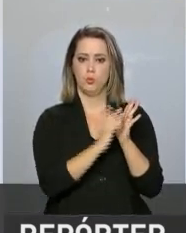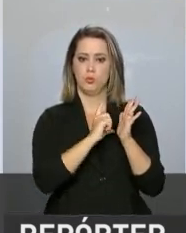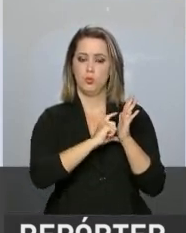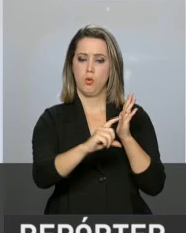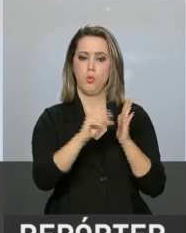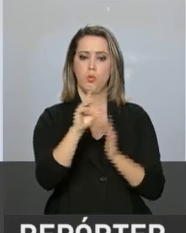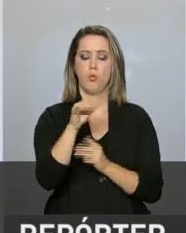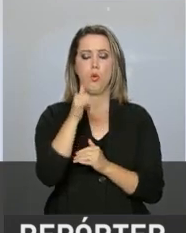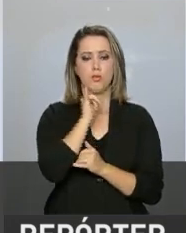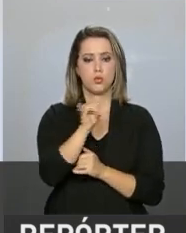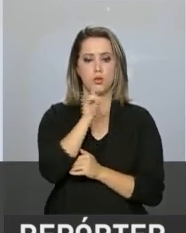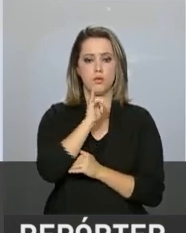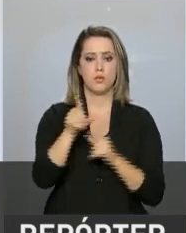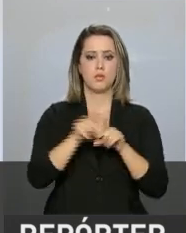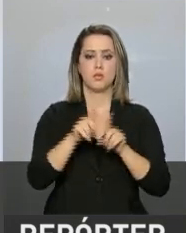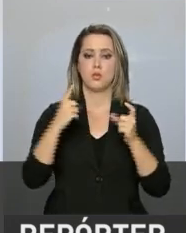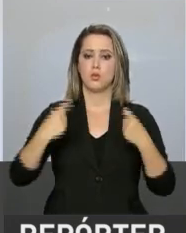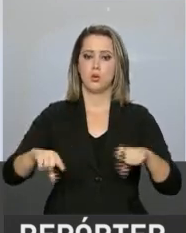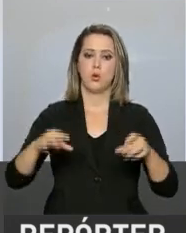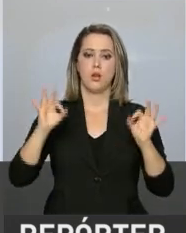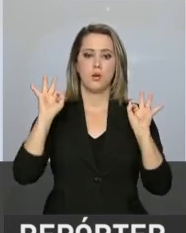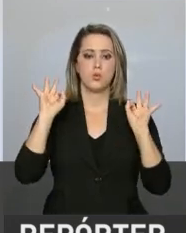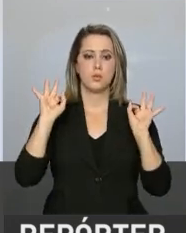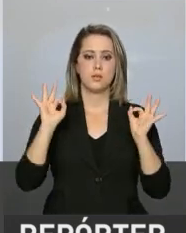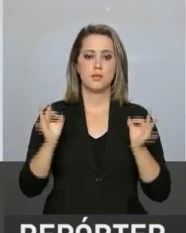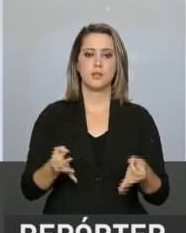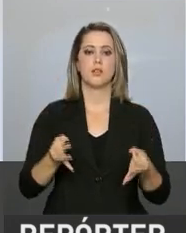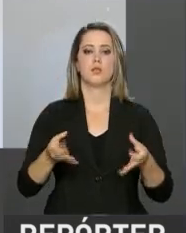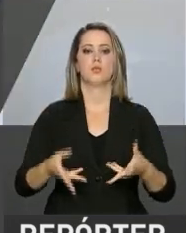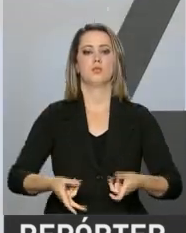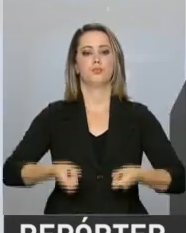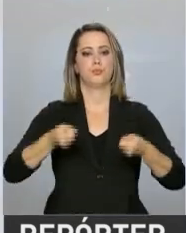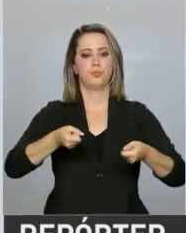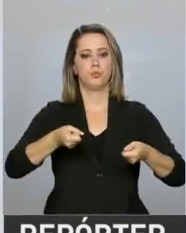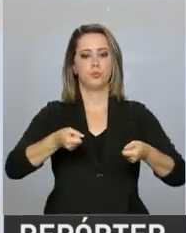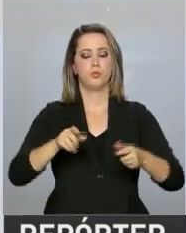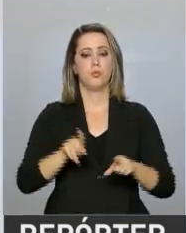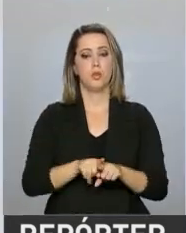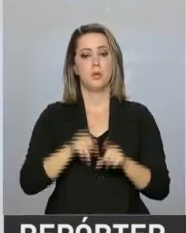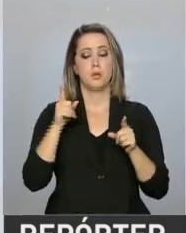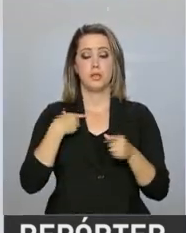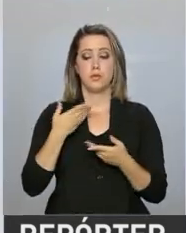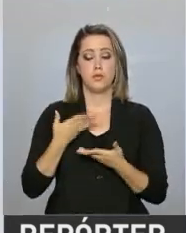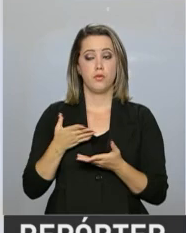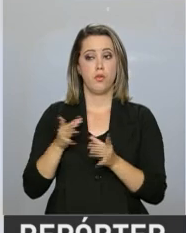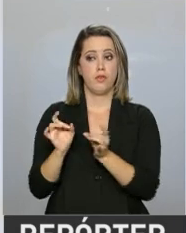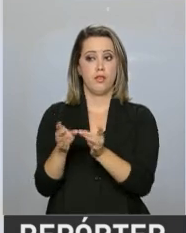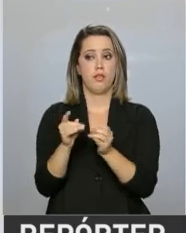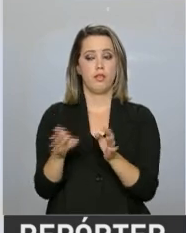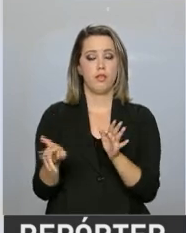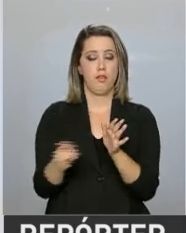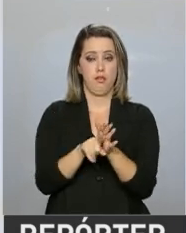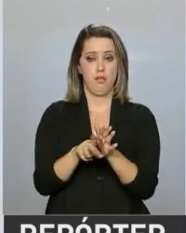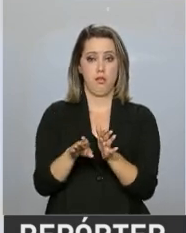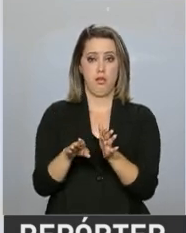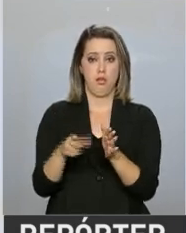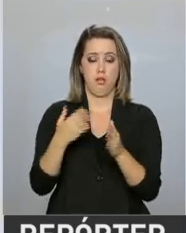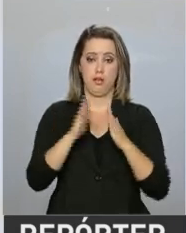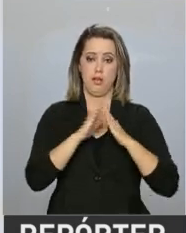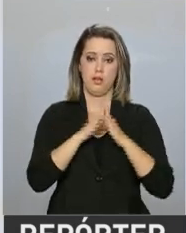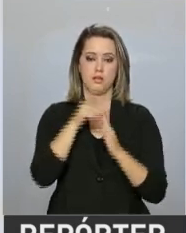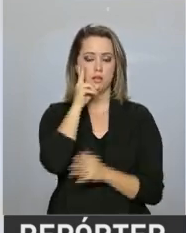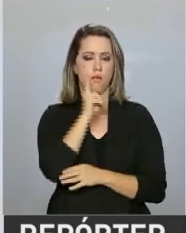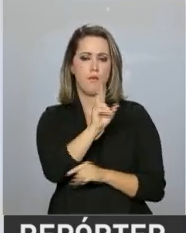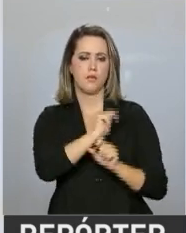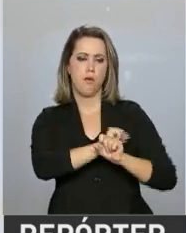local apropriado para o armazenamento dos botijões no caso de venda em domicílio verificar se o veículo de transporte têm